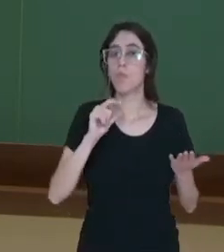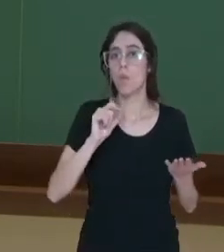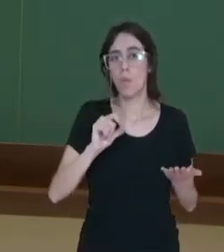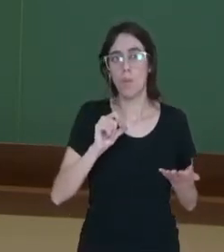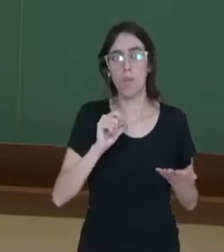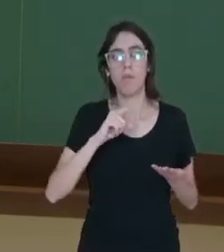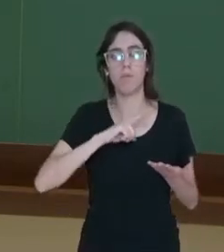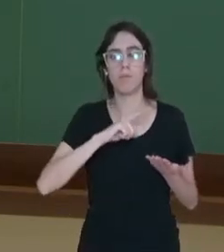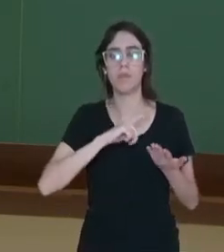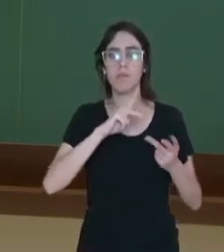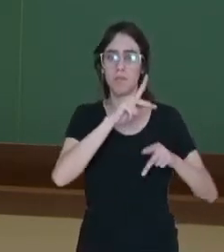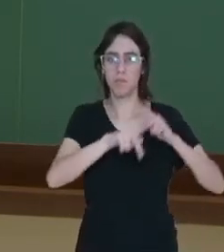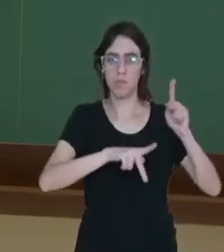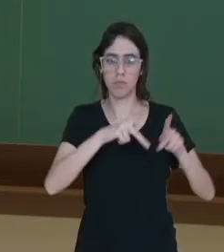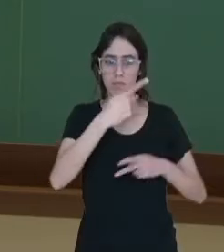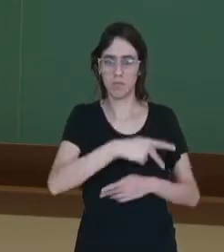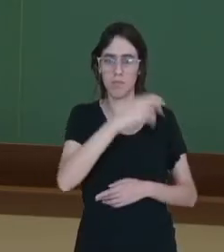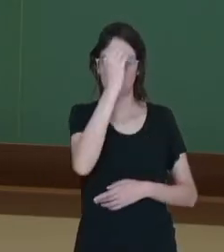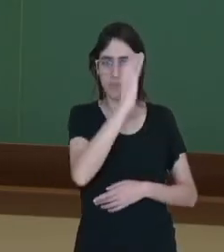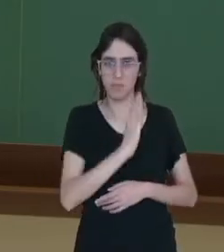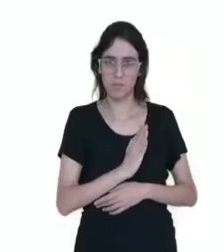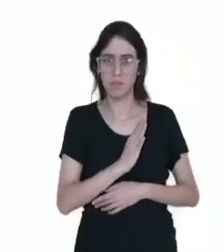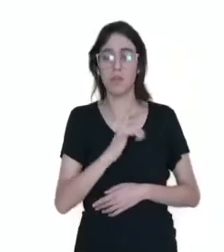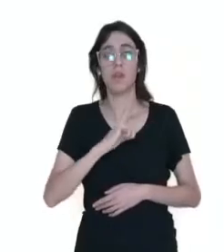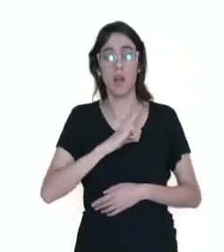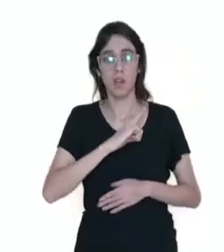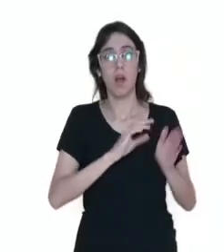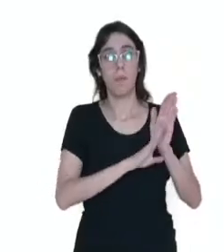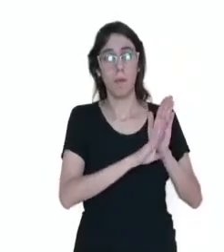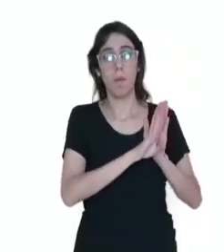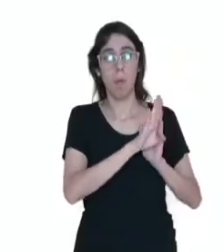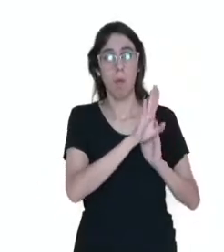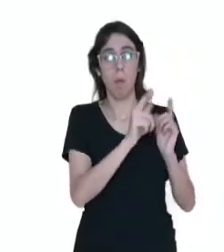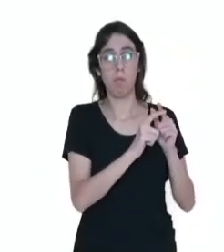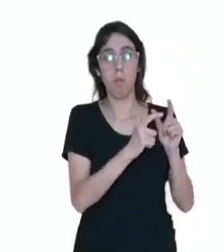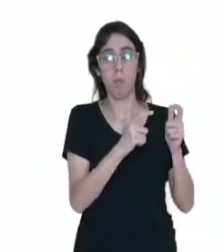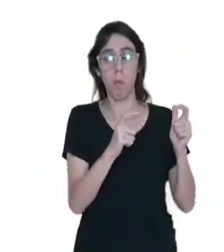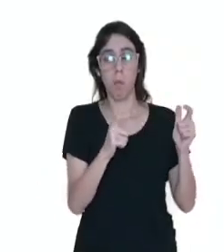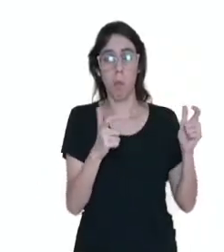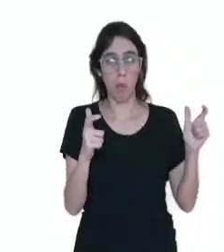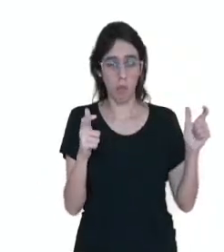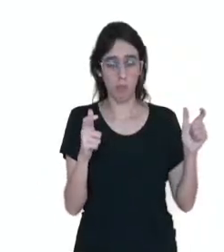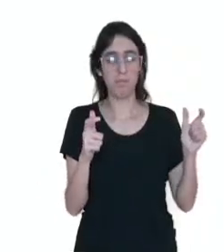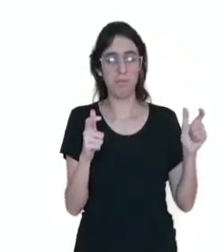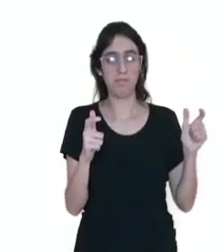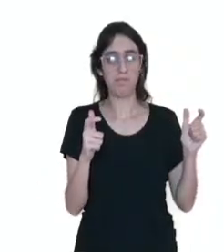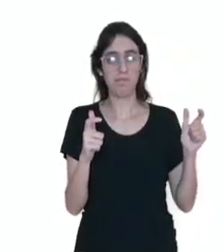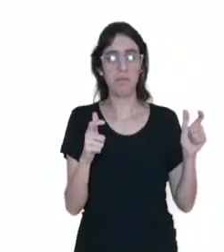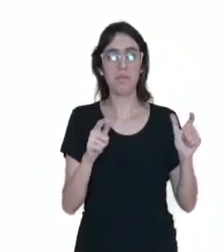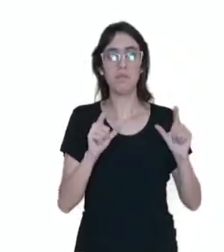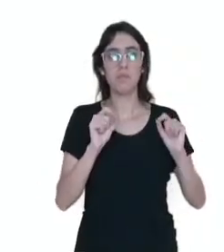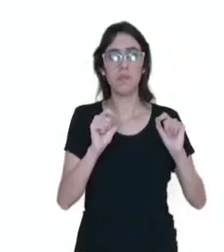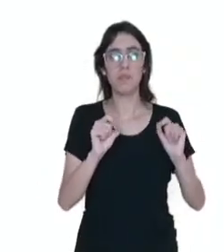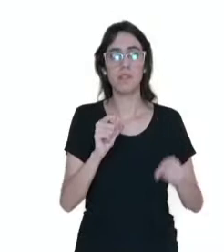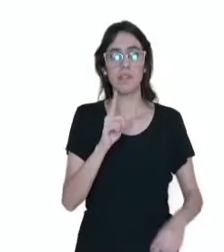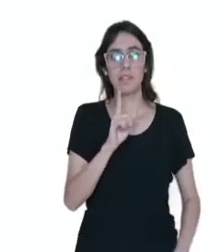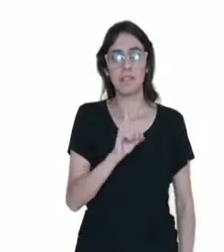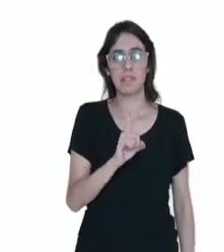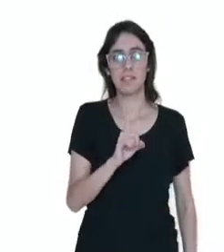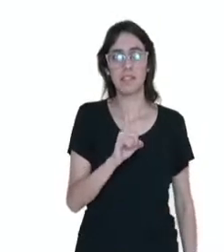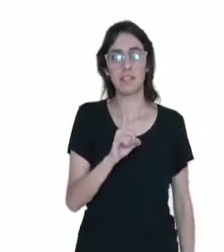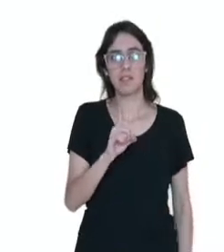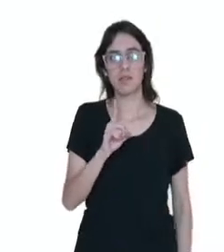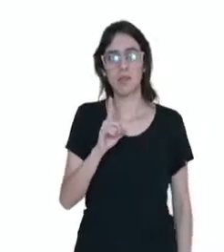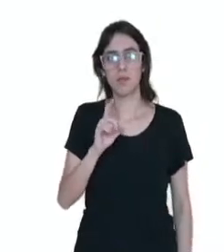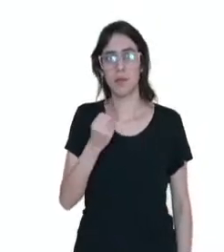a população brasileira em número crescente, aumentando a população, saindo de 185 milhões em